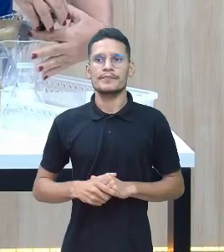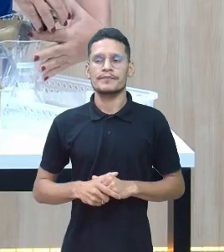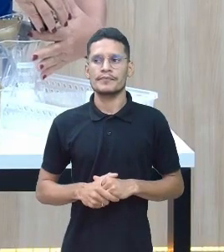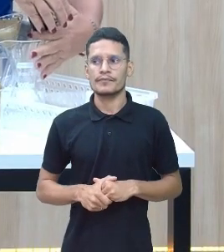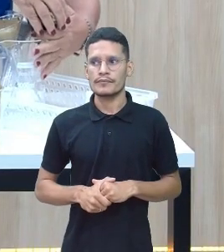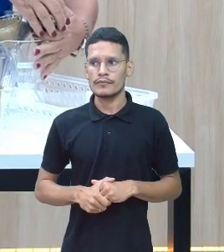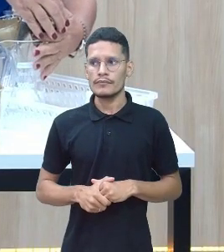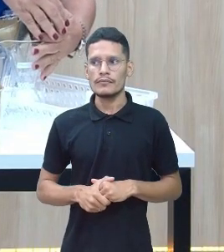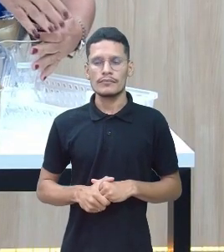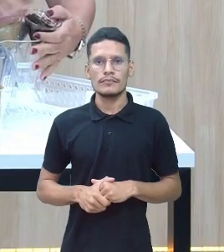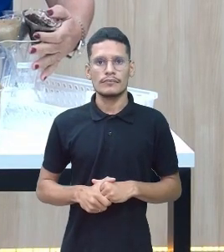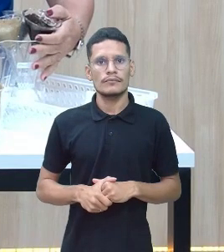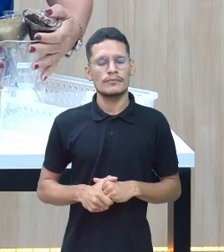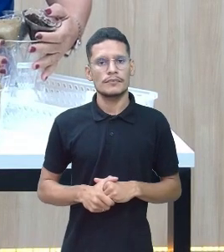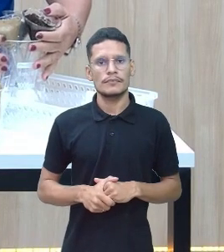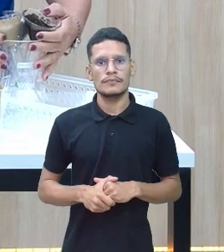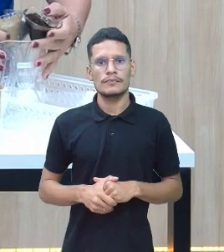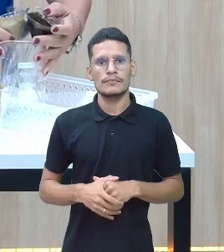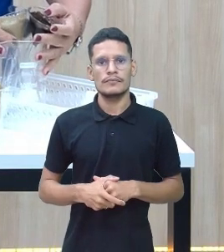Vamos ver aqui.